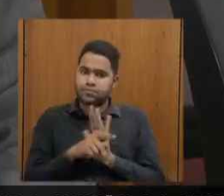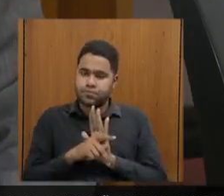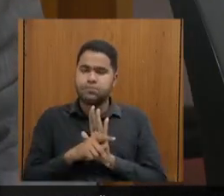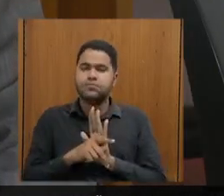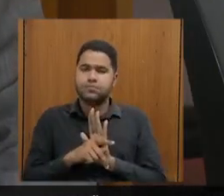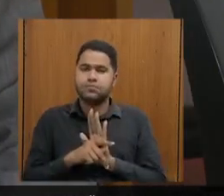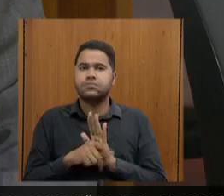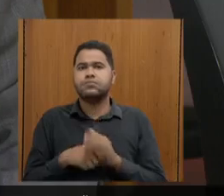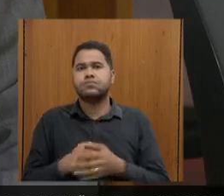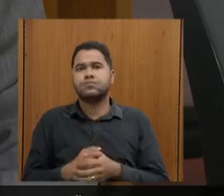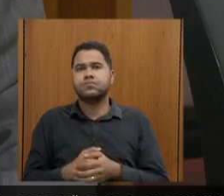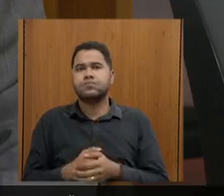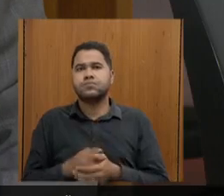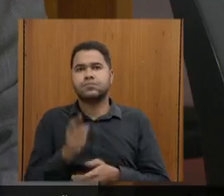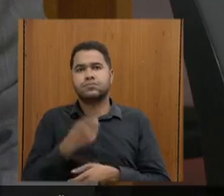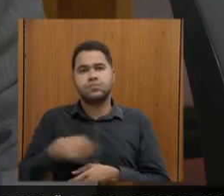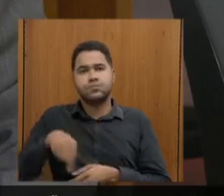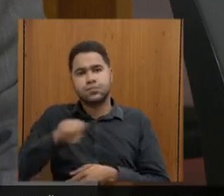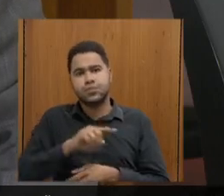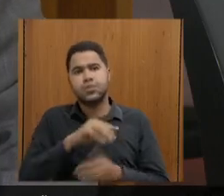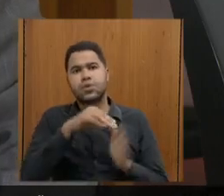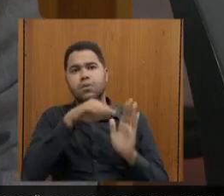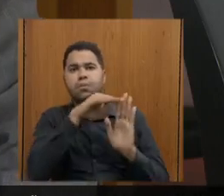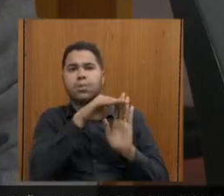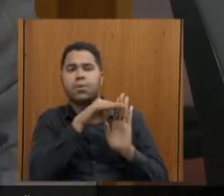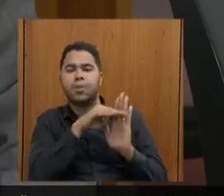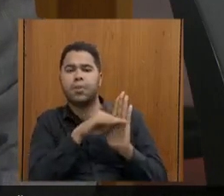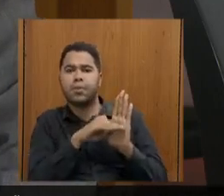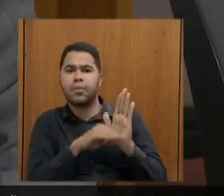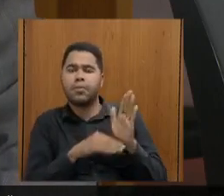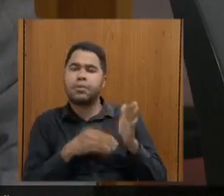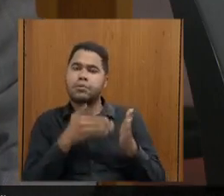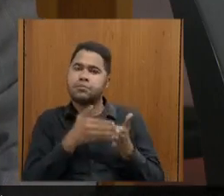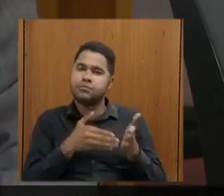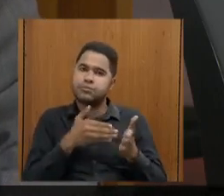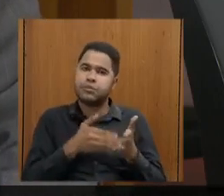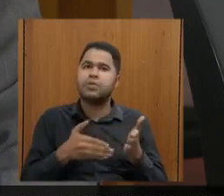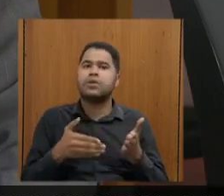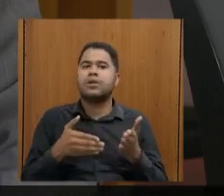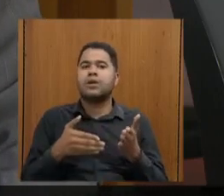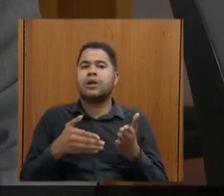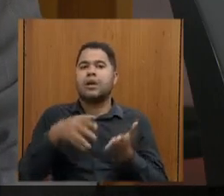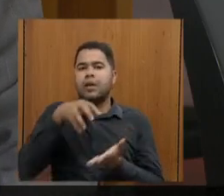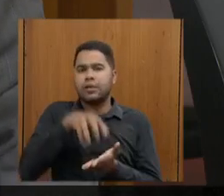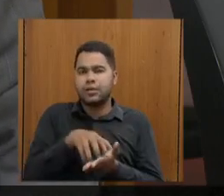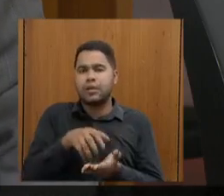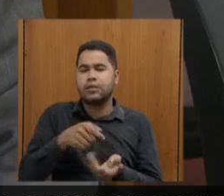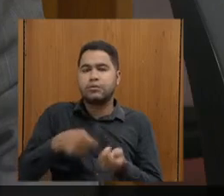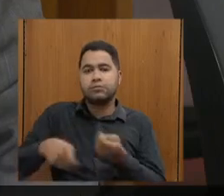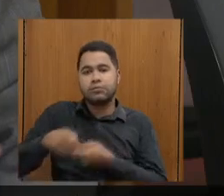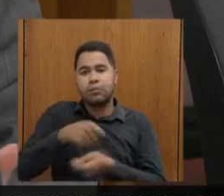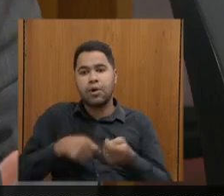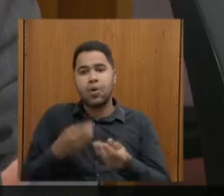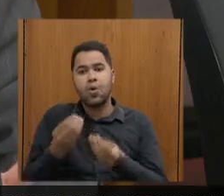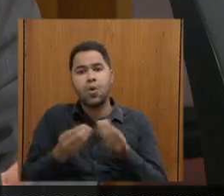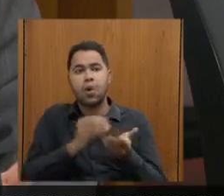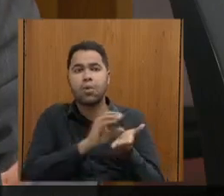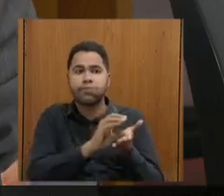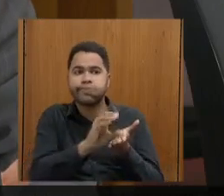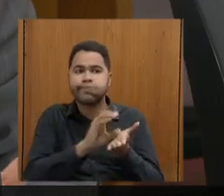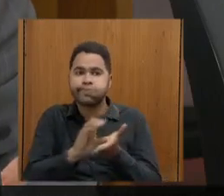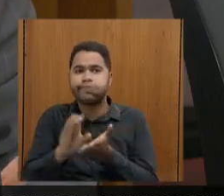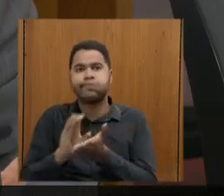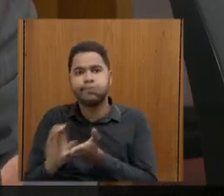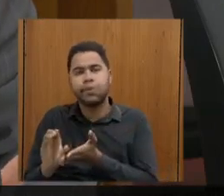né então a gente tem uma série de restrições da agência de regulação para poder aplicar esses recursos